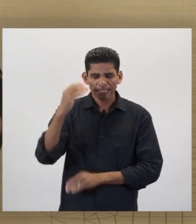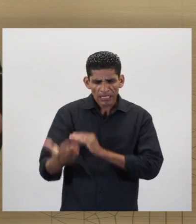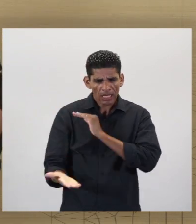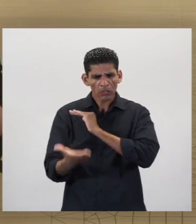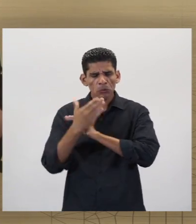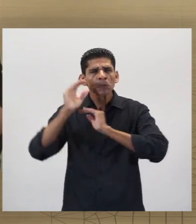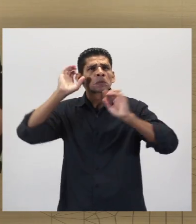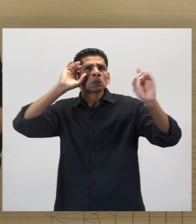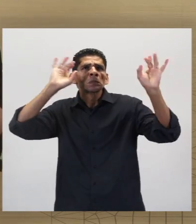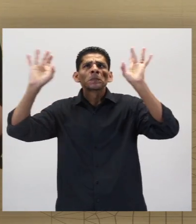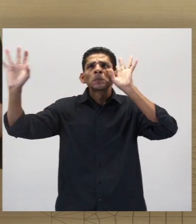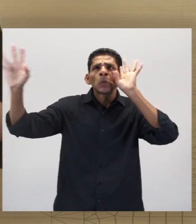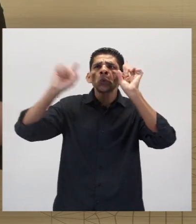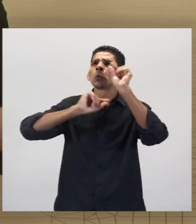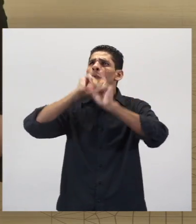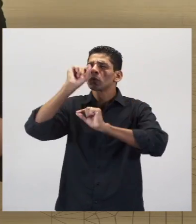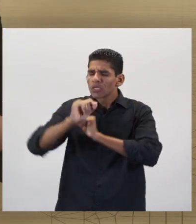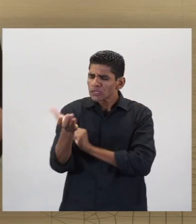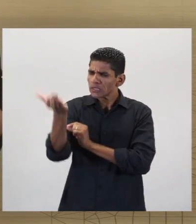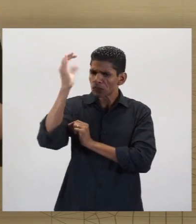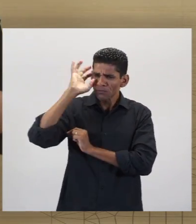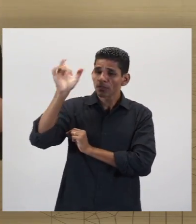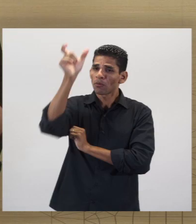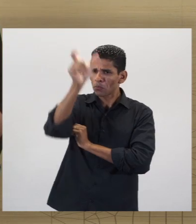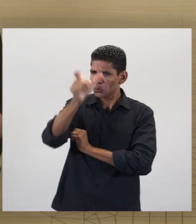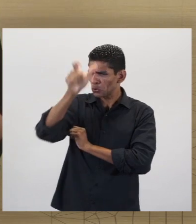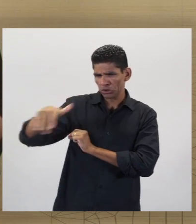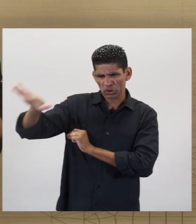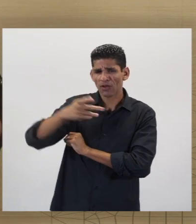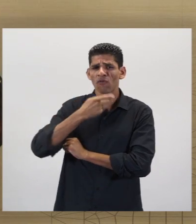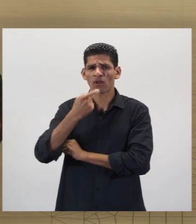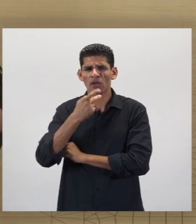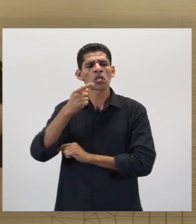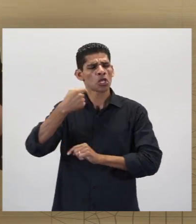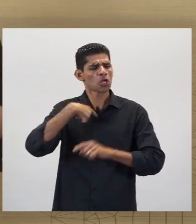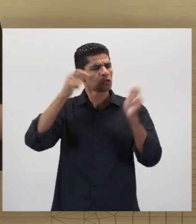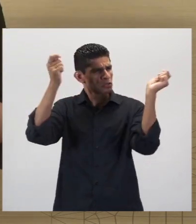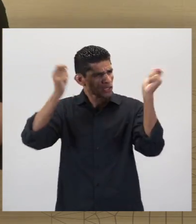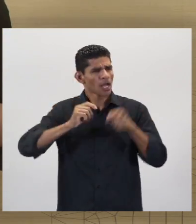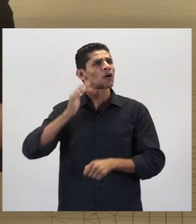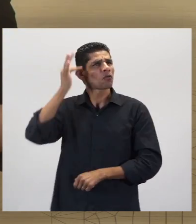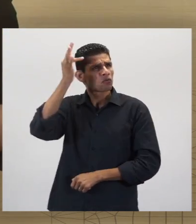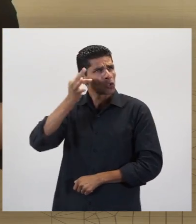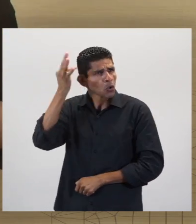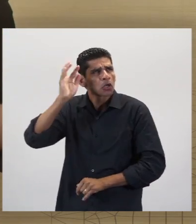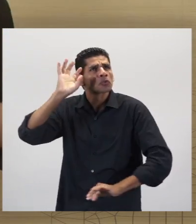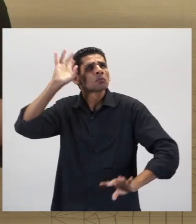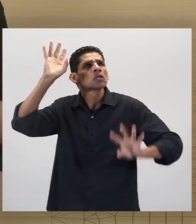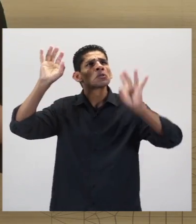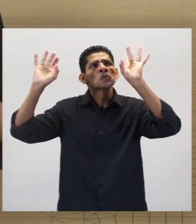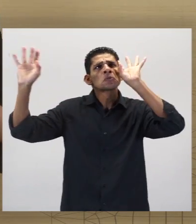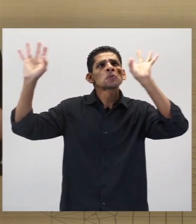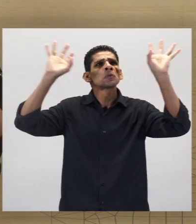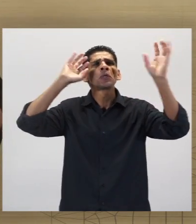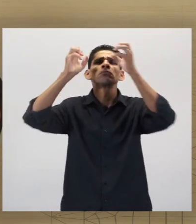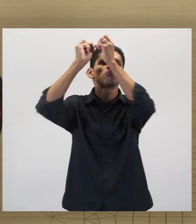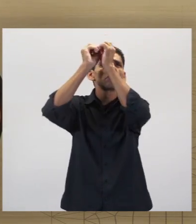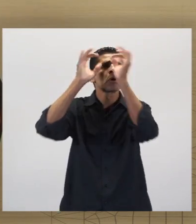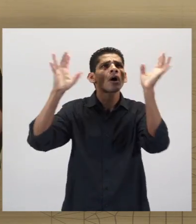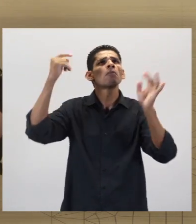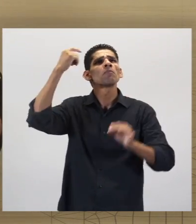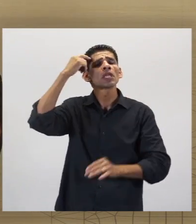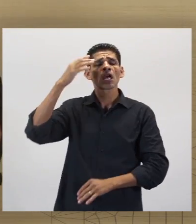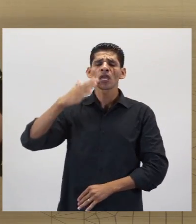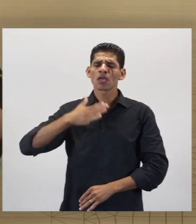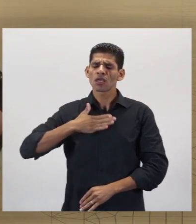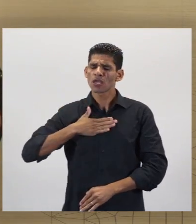rigorosa. Em geral, o senso comum vai dizer que nós todos podemos ser filósofos, na medida em que as pessoas se indagam e tentam responder questões